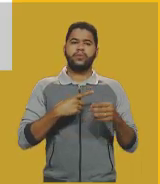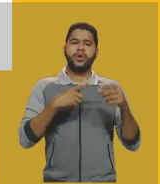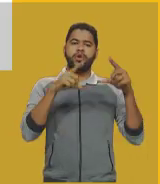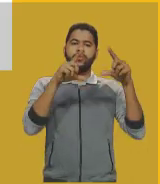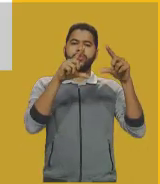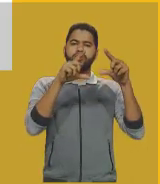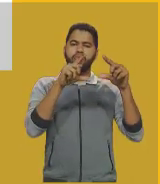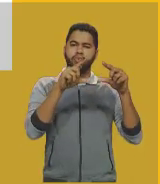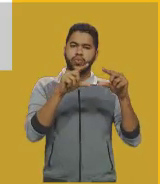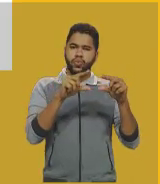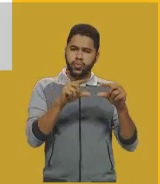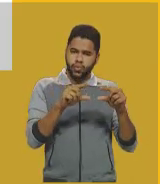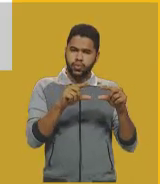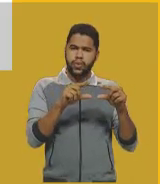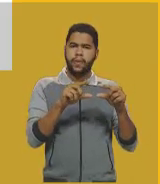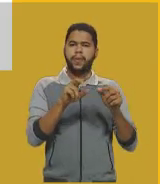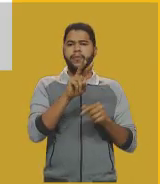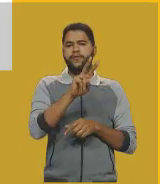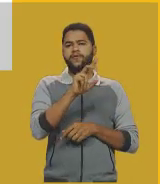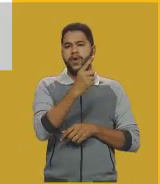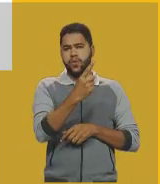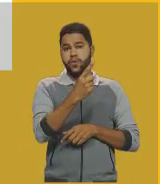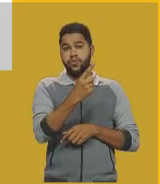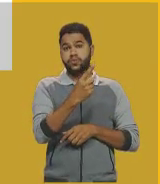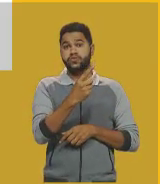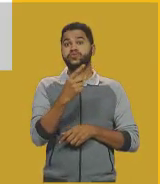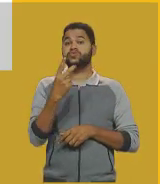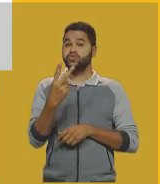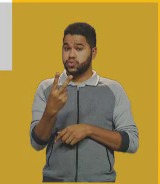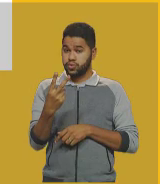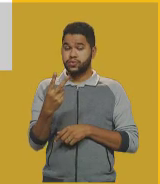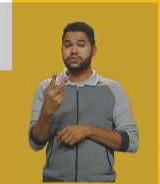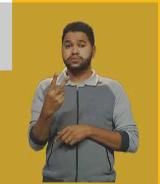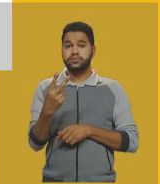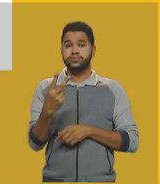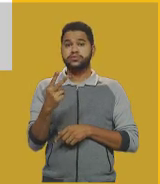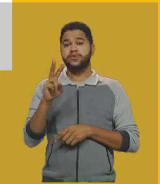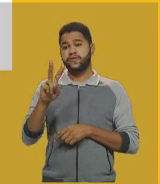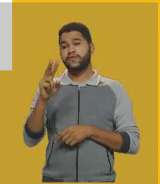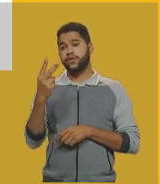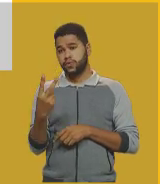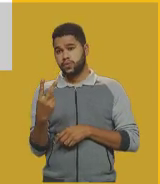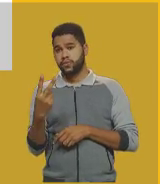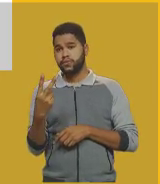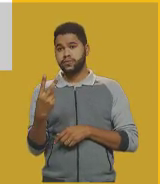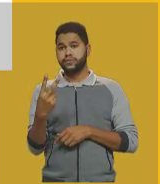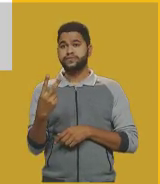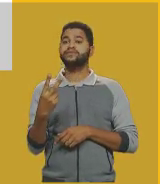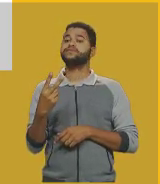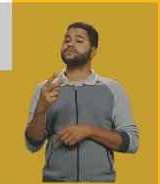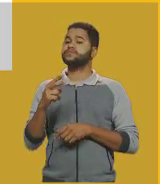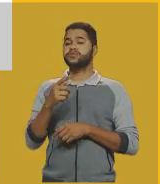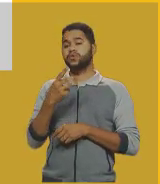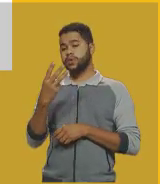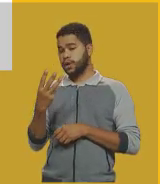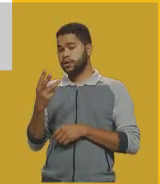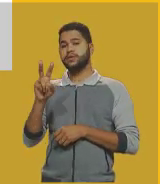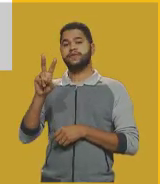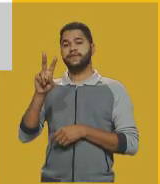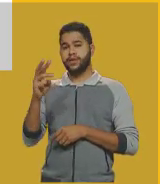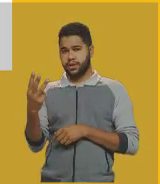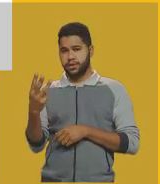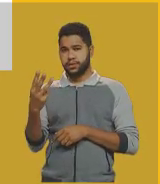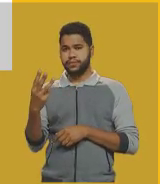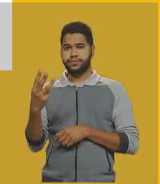de V1. No resistor 2, vai ter uma outra queda de potencial, que eu vou chamar de V2. No resistor 3, uma outra queda de potencial, que eu estou